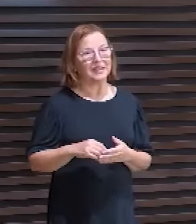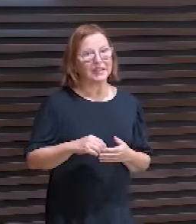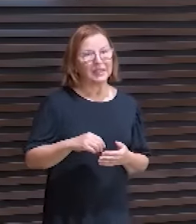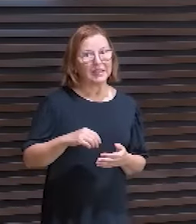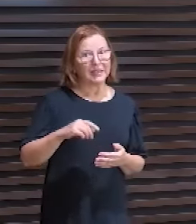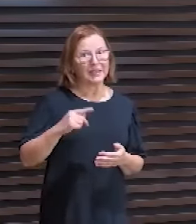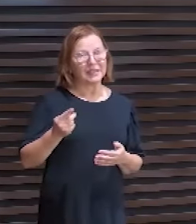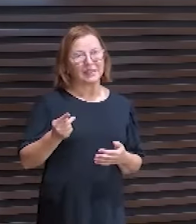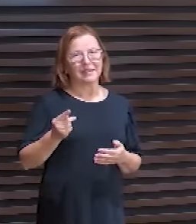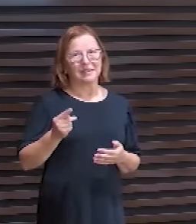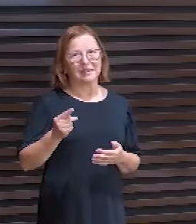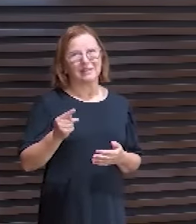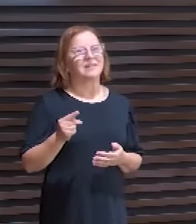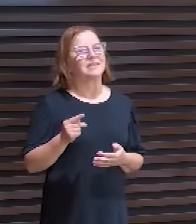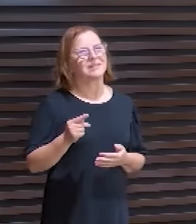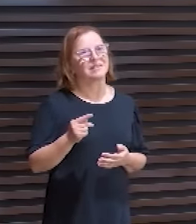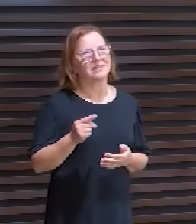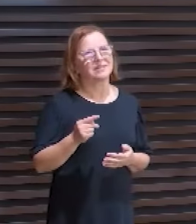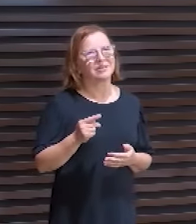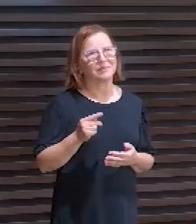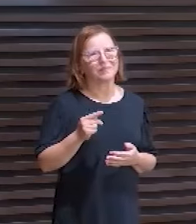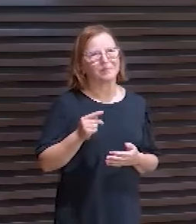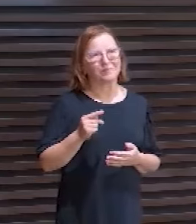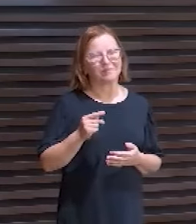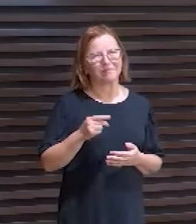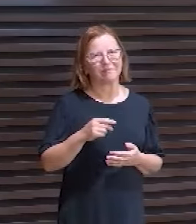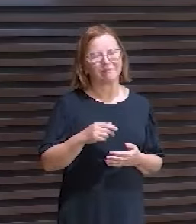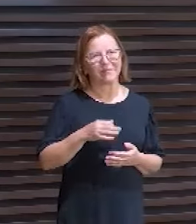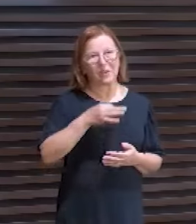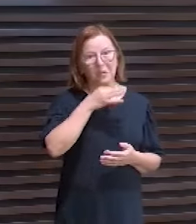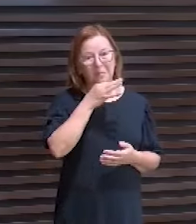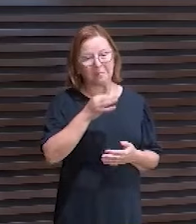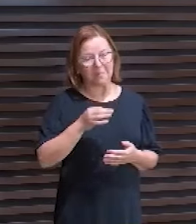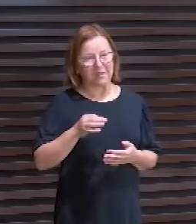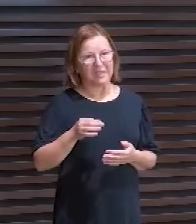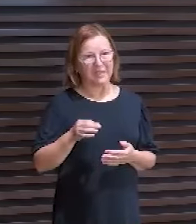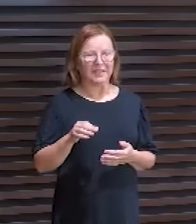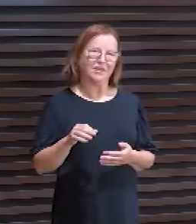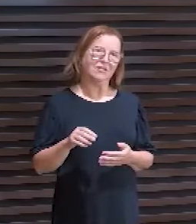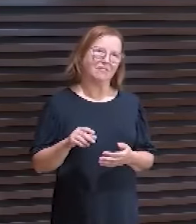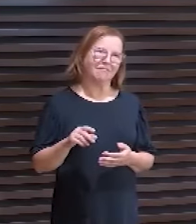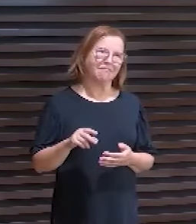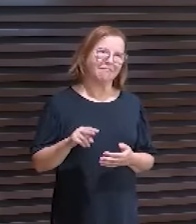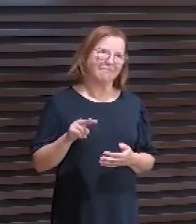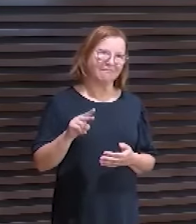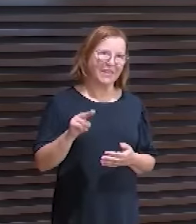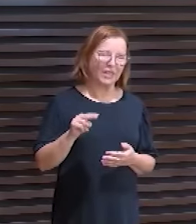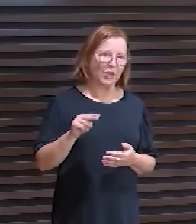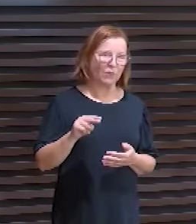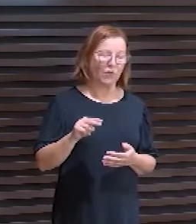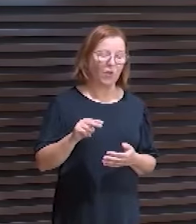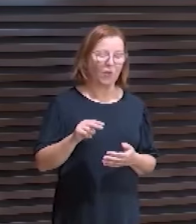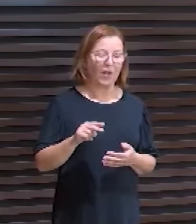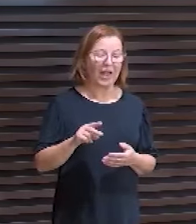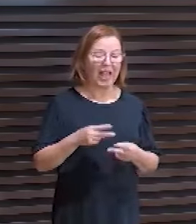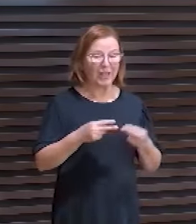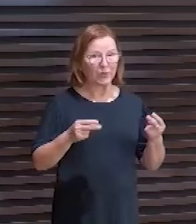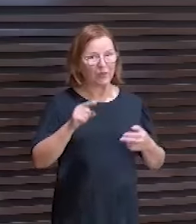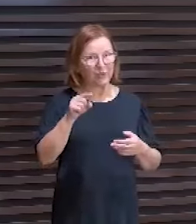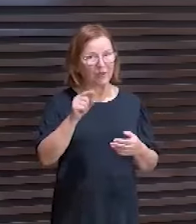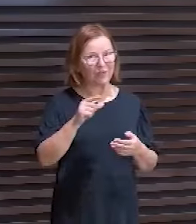que você conseguirá na Bolsa de Valores Esse é o valor do